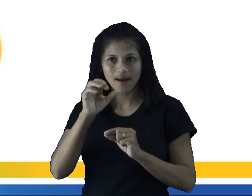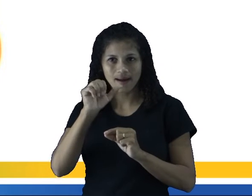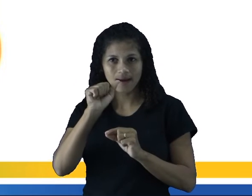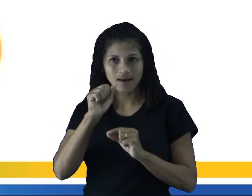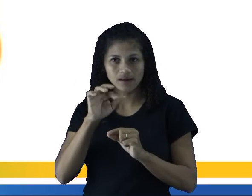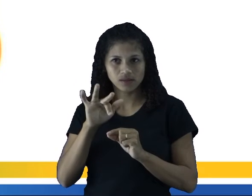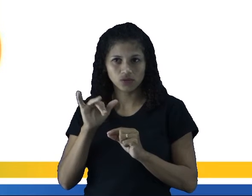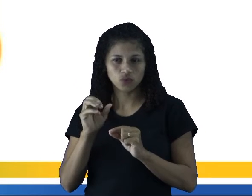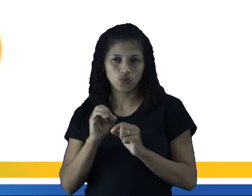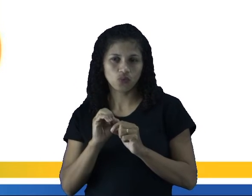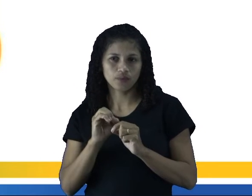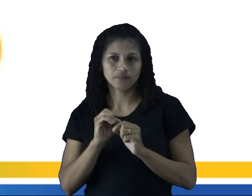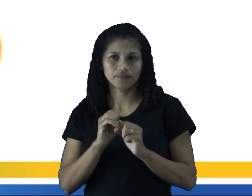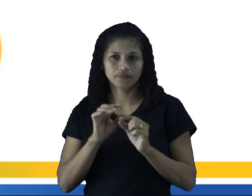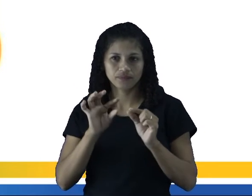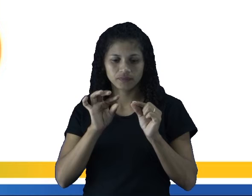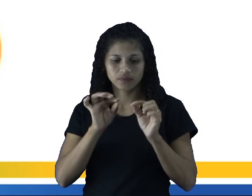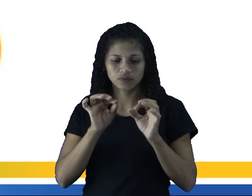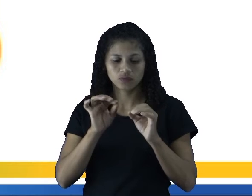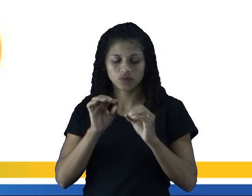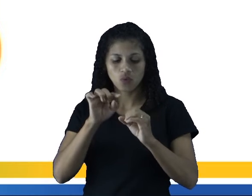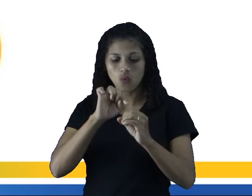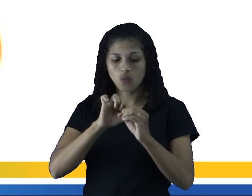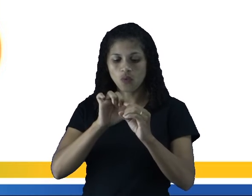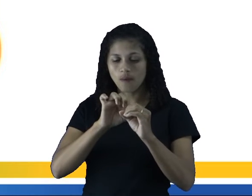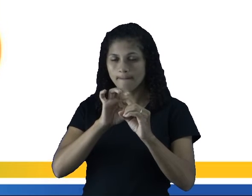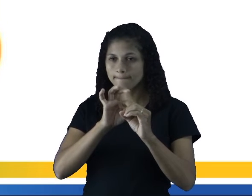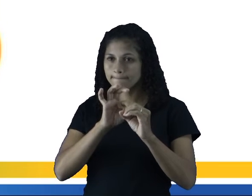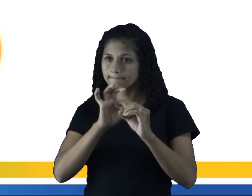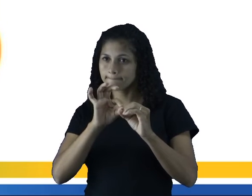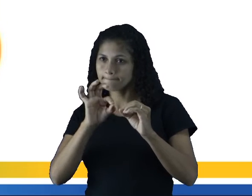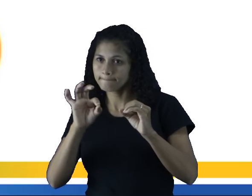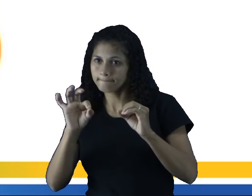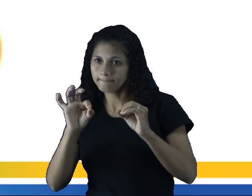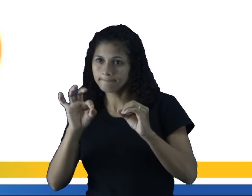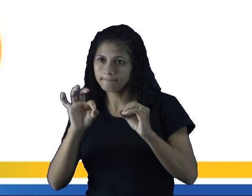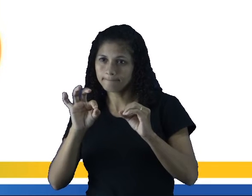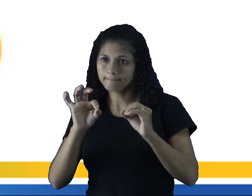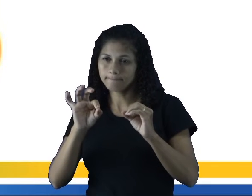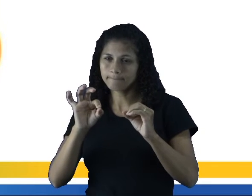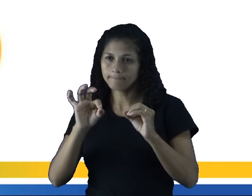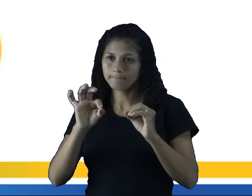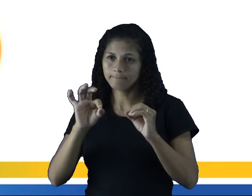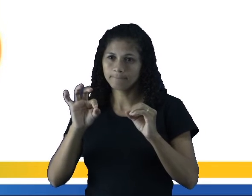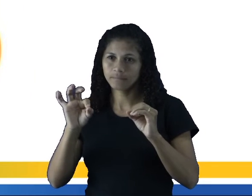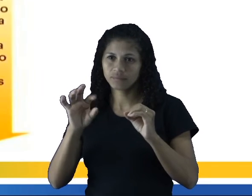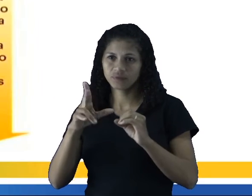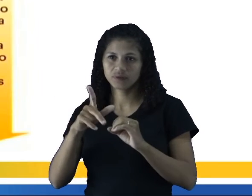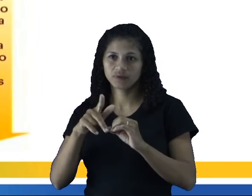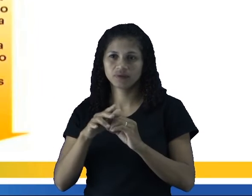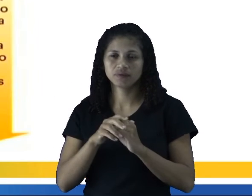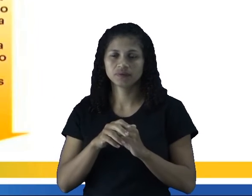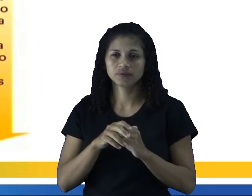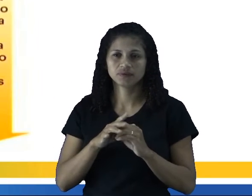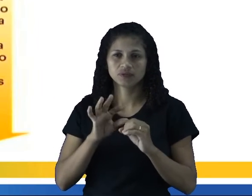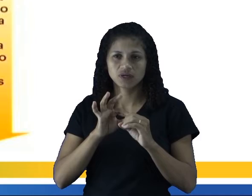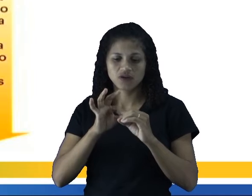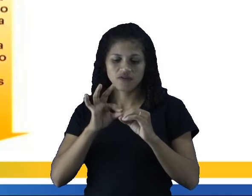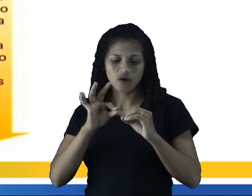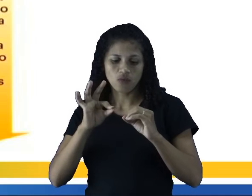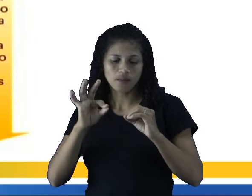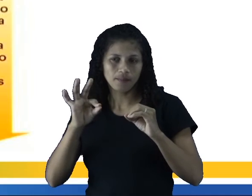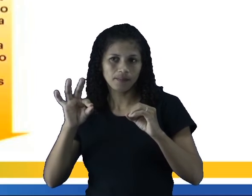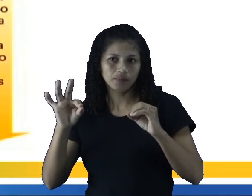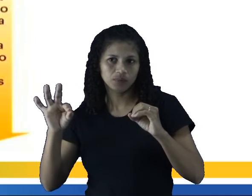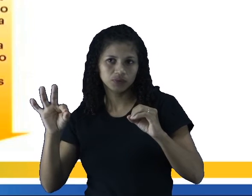do átomo. Então a gente vai medir do núcleo até a sua última camada de valência. Então esse daí é o raio atômico. E ele vai aumentar